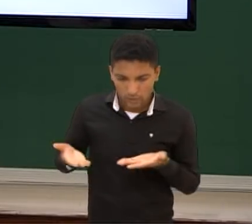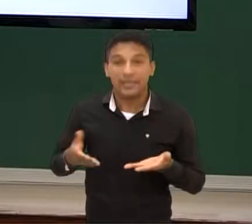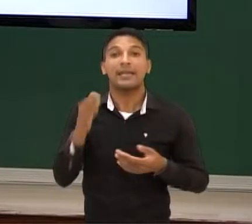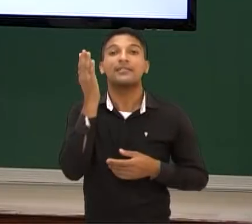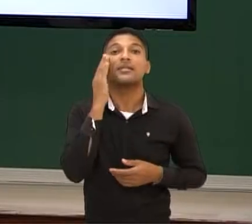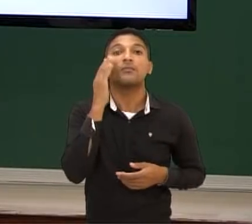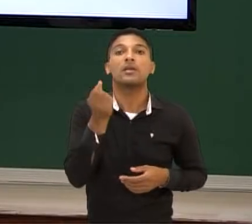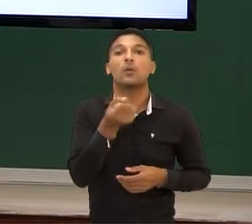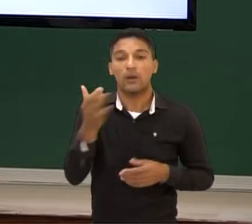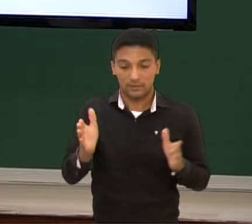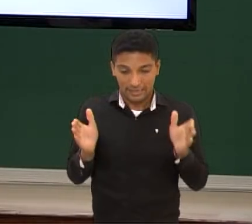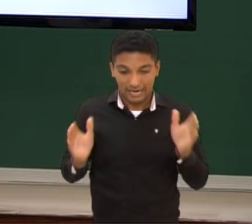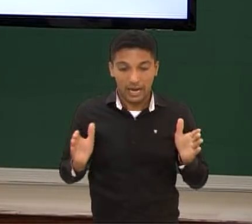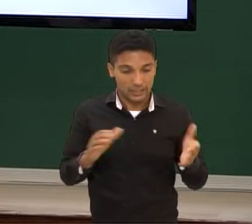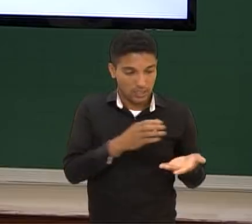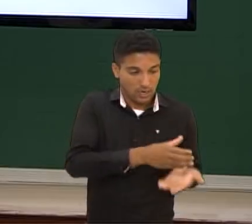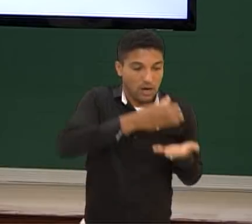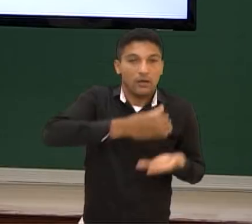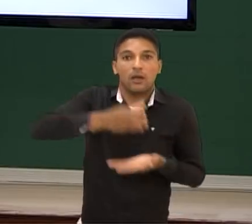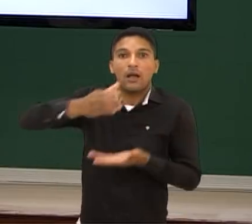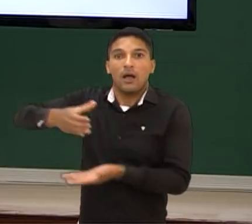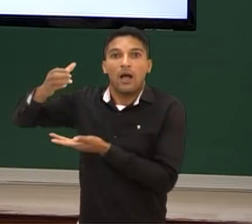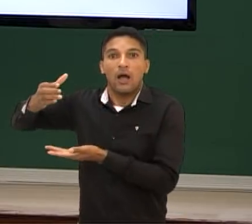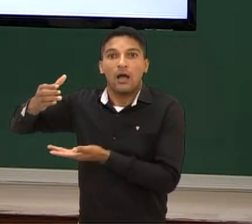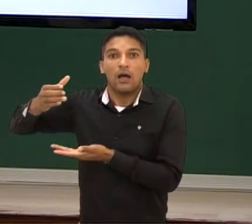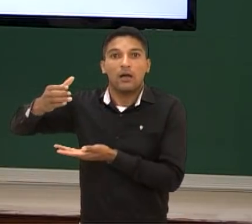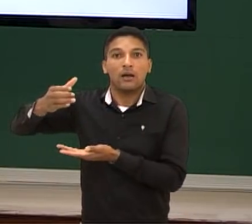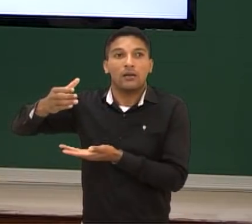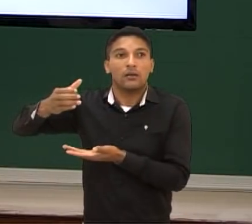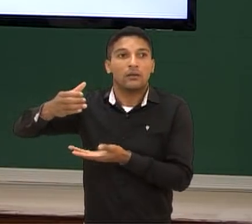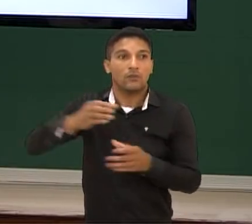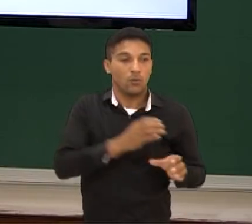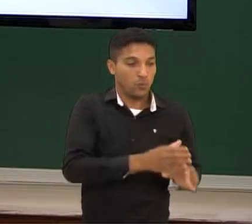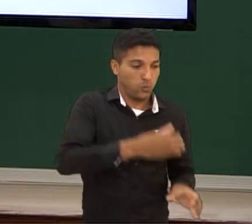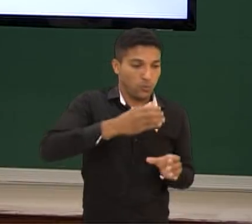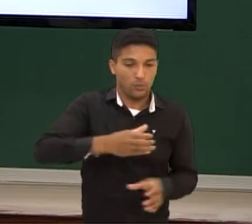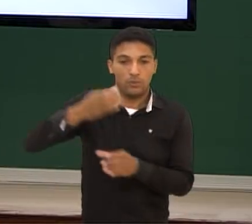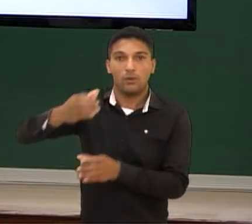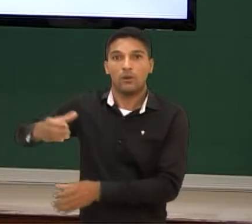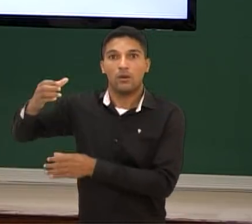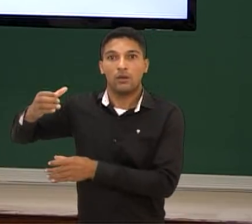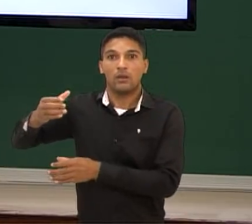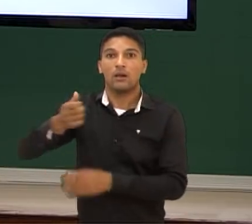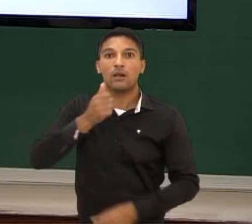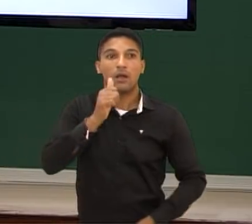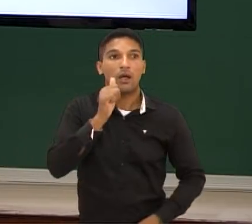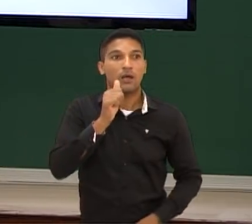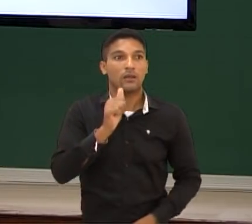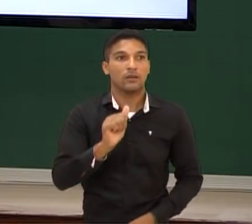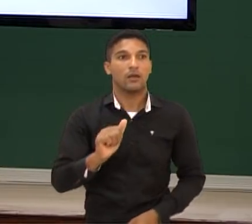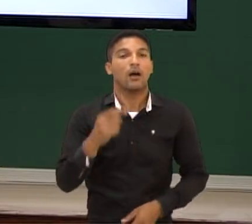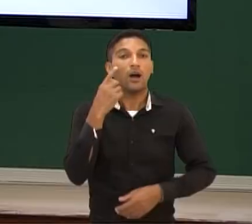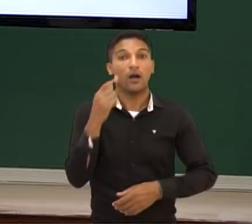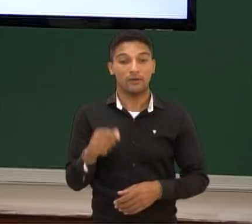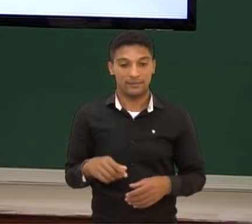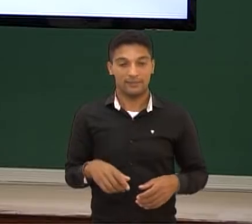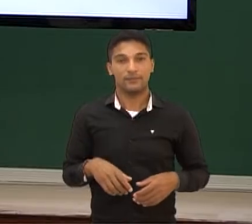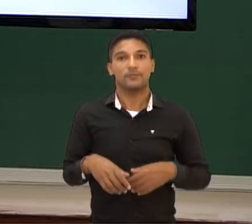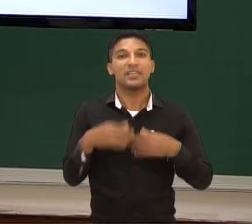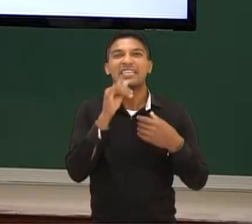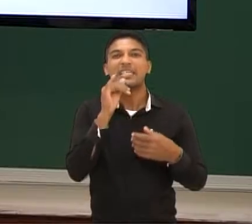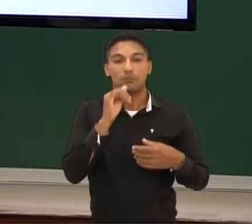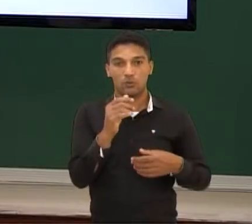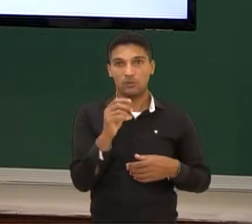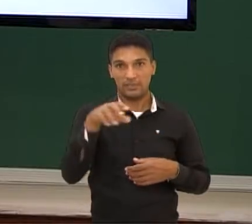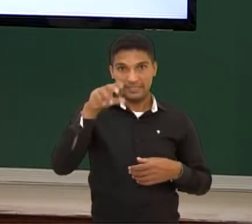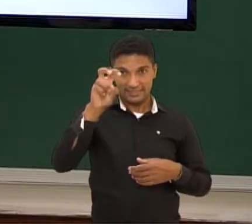fácil que a professora encontrou de representar para vocês? Então, uma parte, ou seja, 1/5 das 5 caixas, vou ver